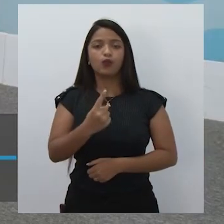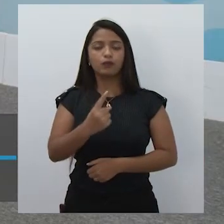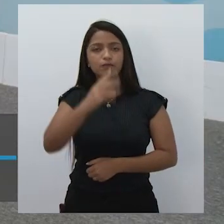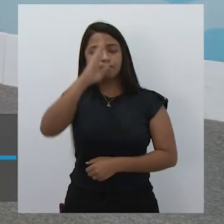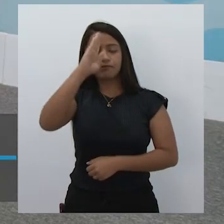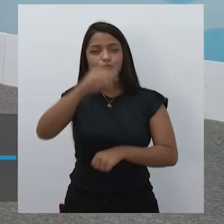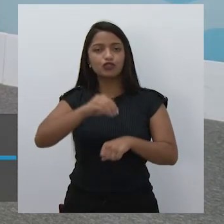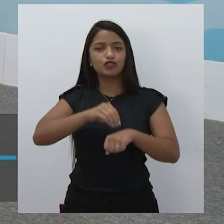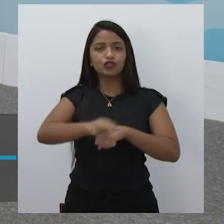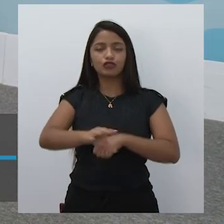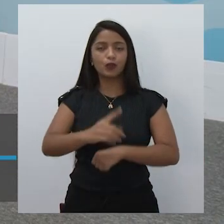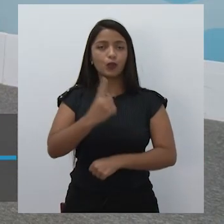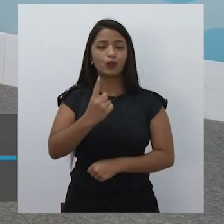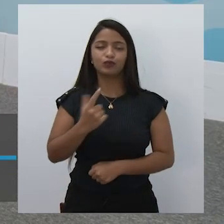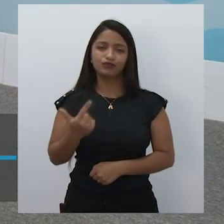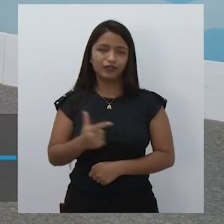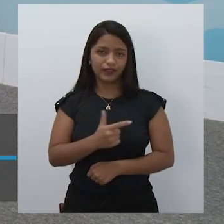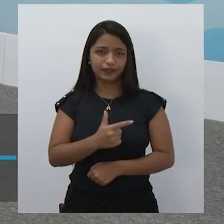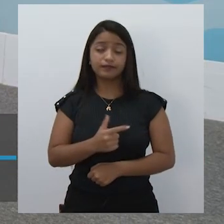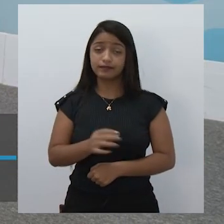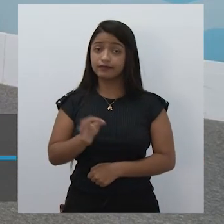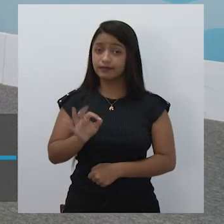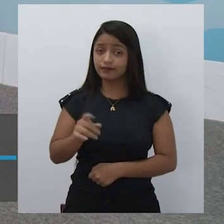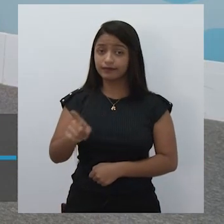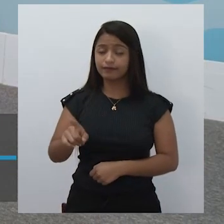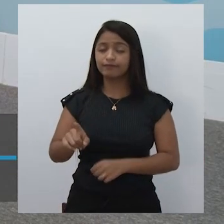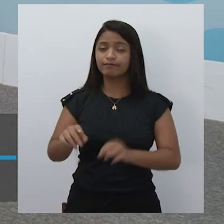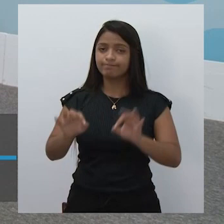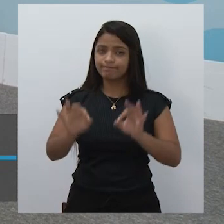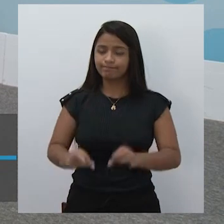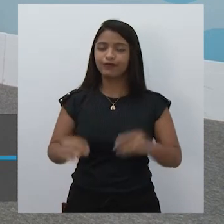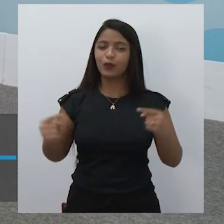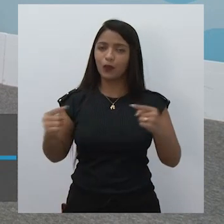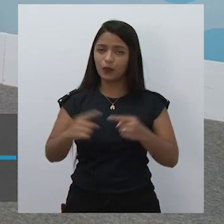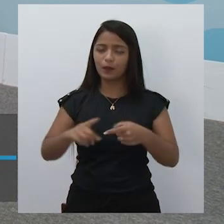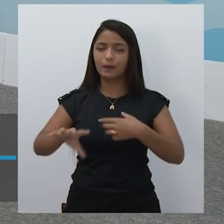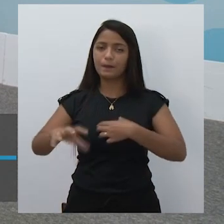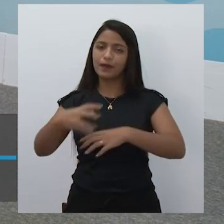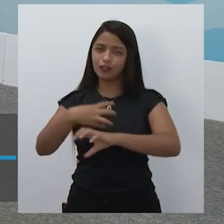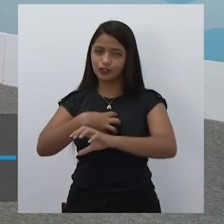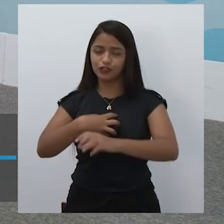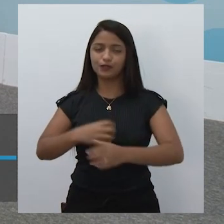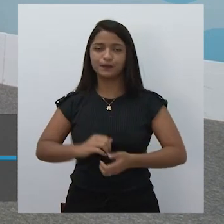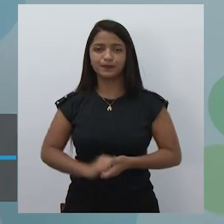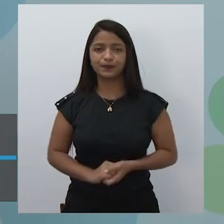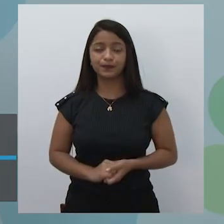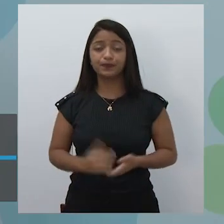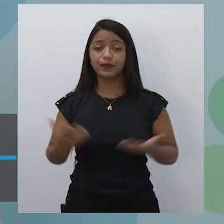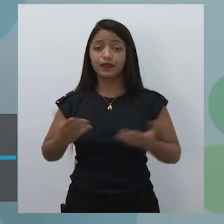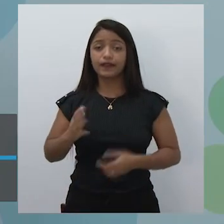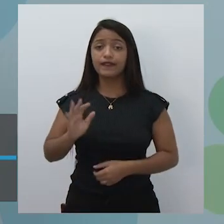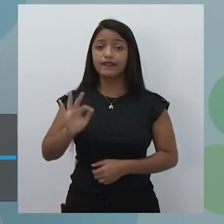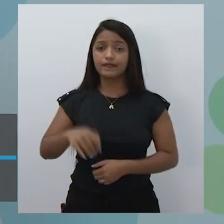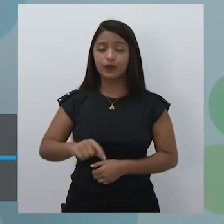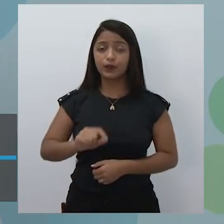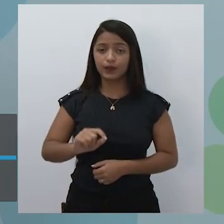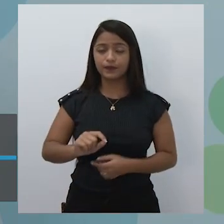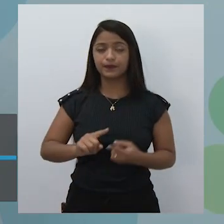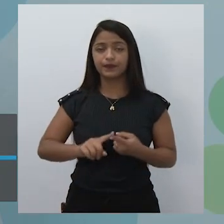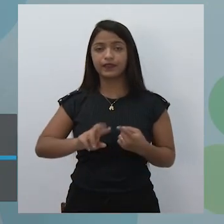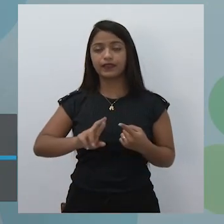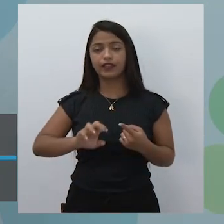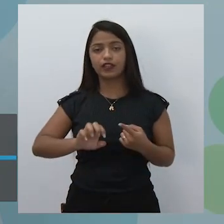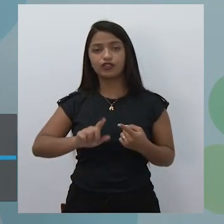É exatamente isso, que é a empatia. E para finalizar, o Reginaldo diz assim: conhecer a base é